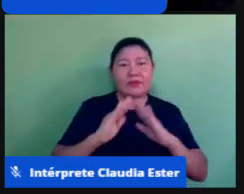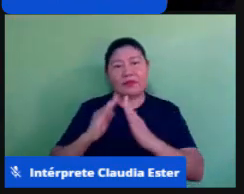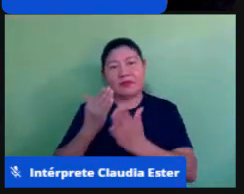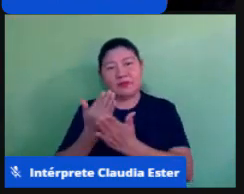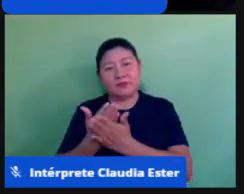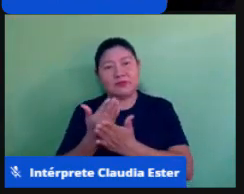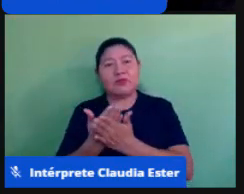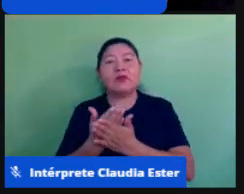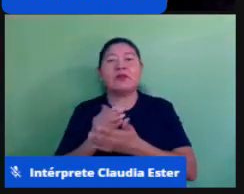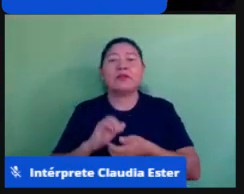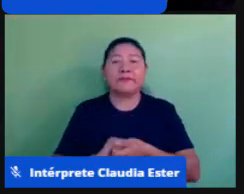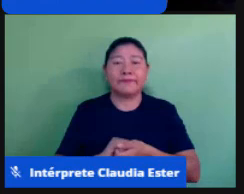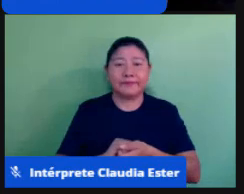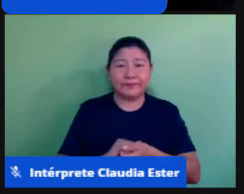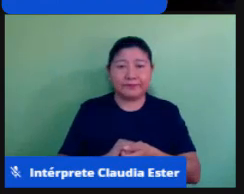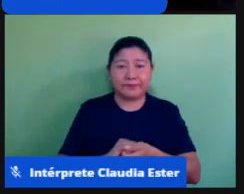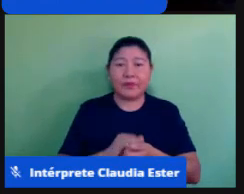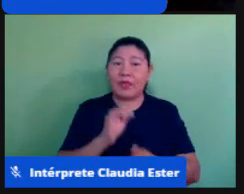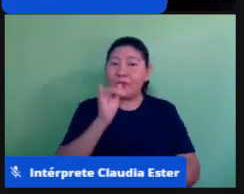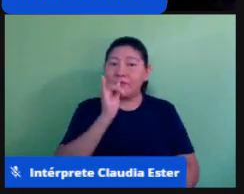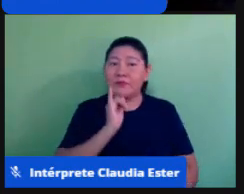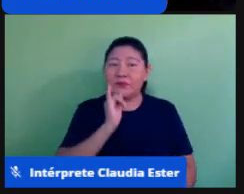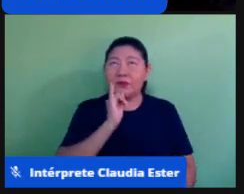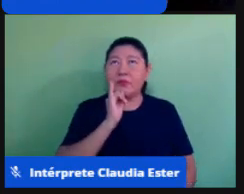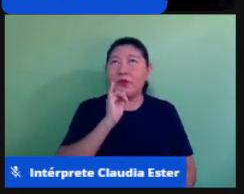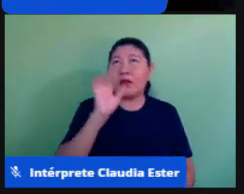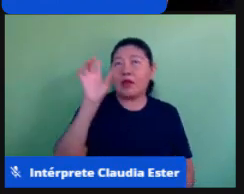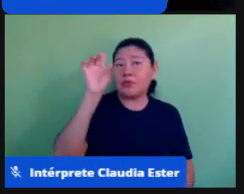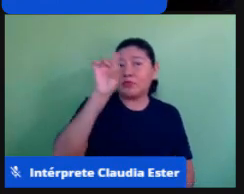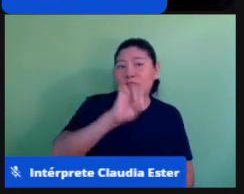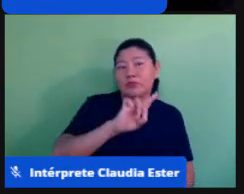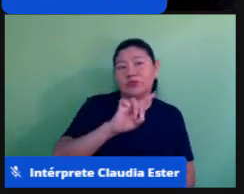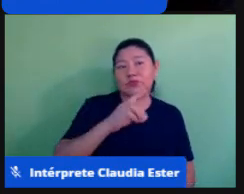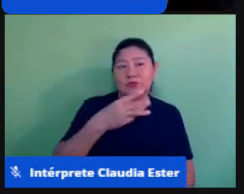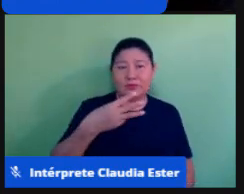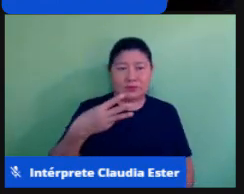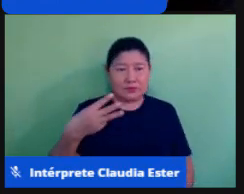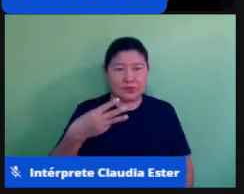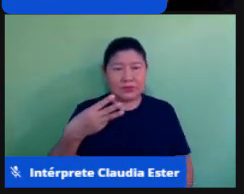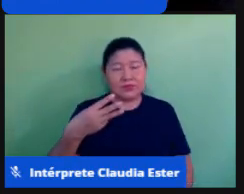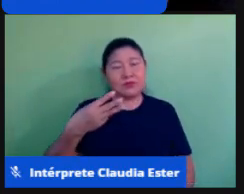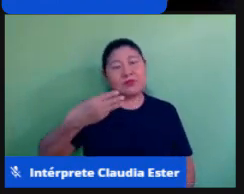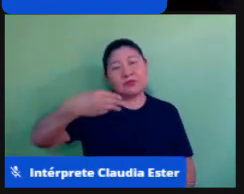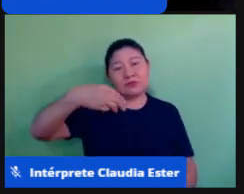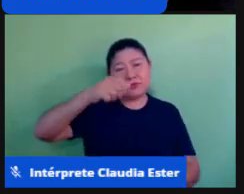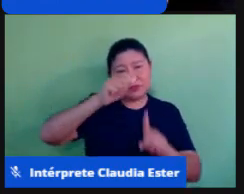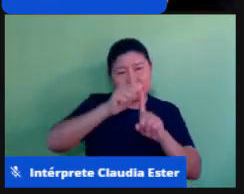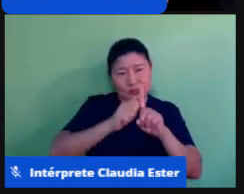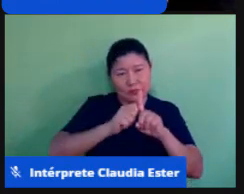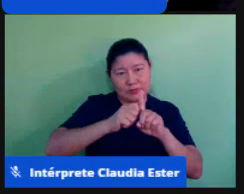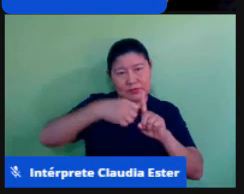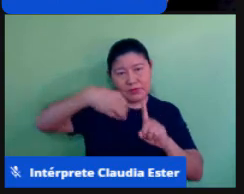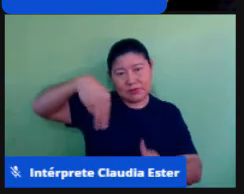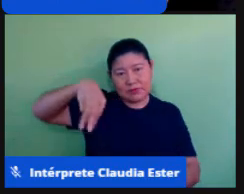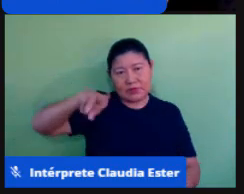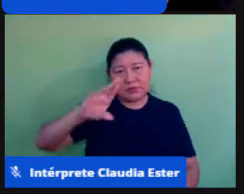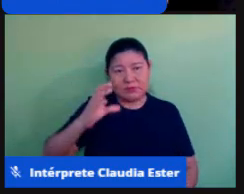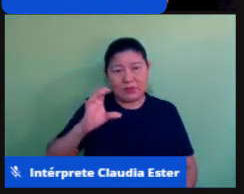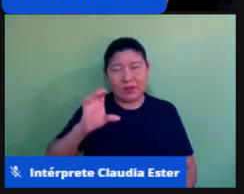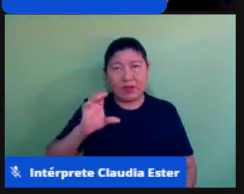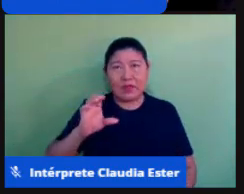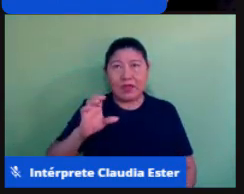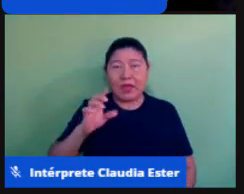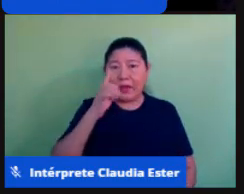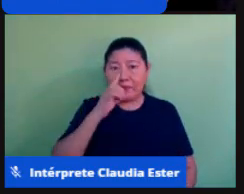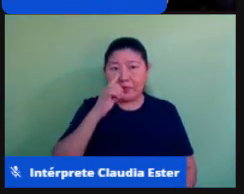Então, assim, exemplo, lá no dia 3 de março, a mãe do Joaquim entrou em contato com